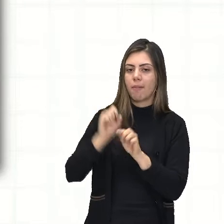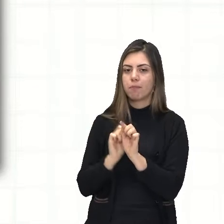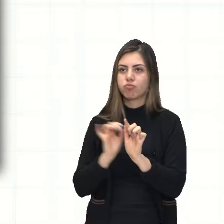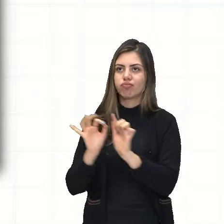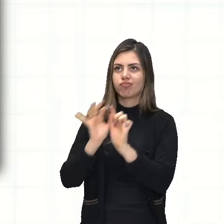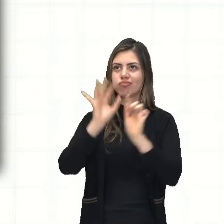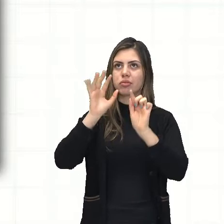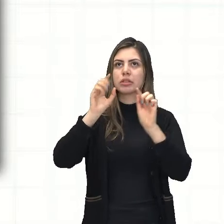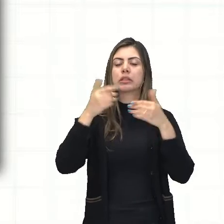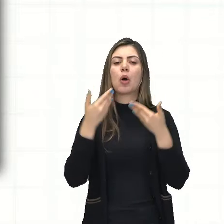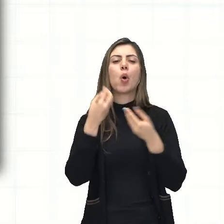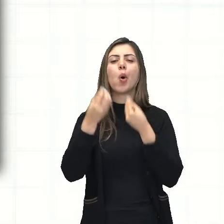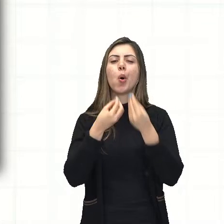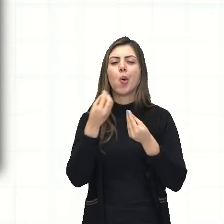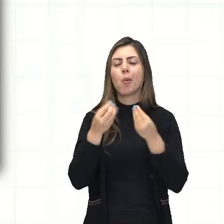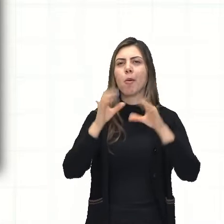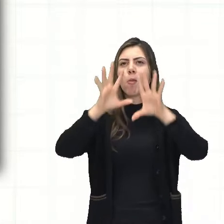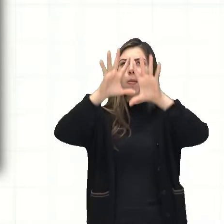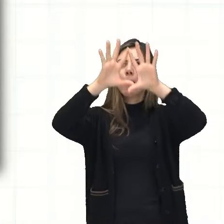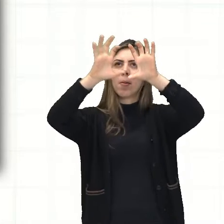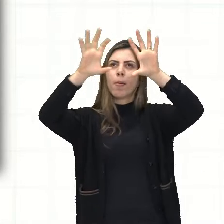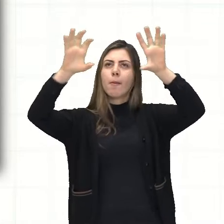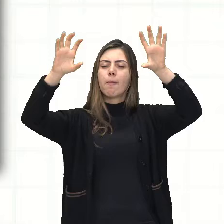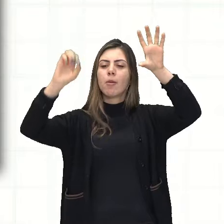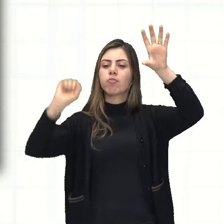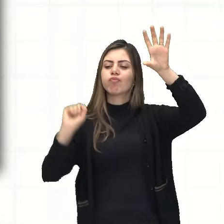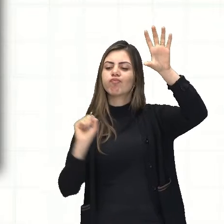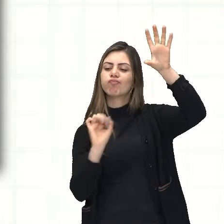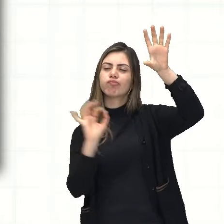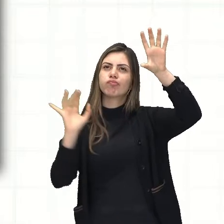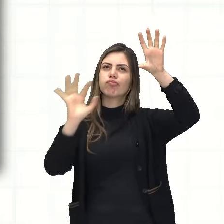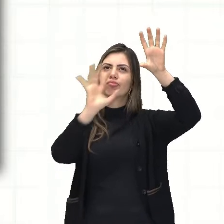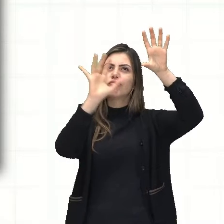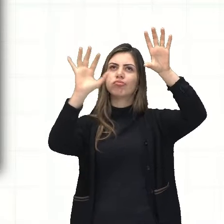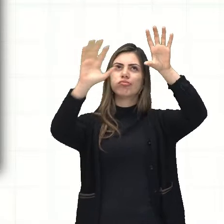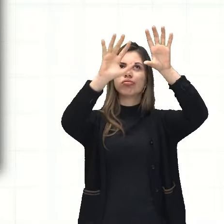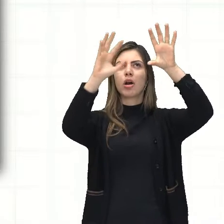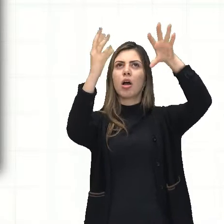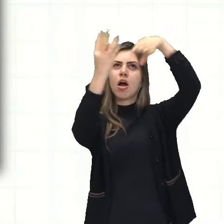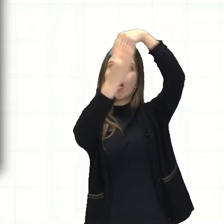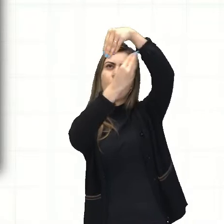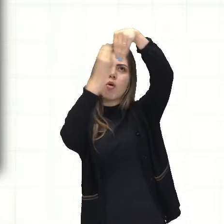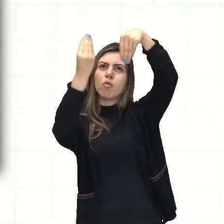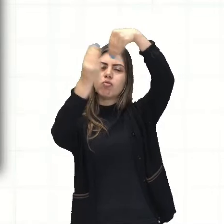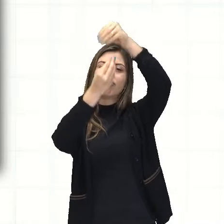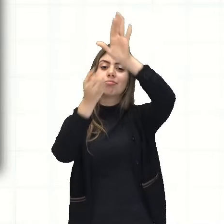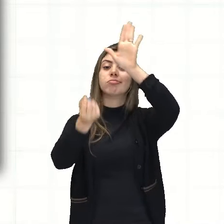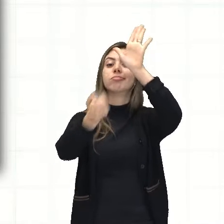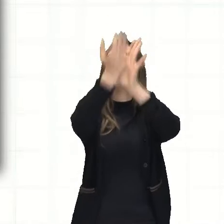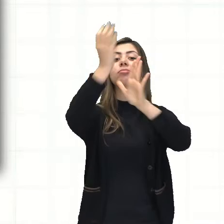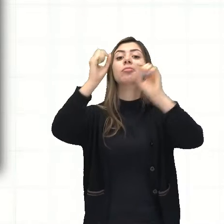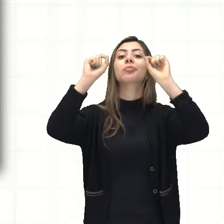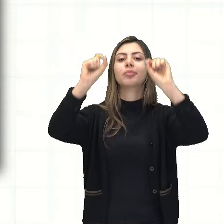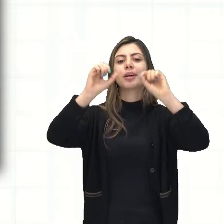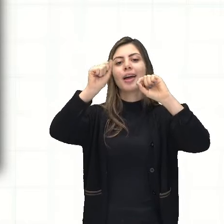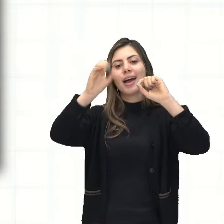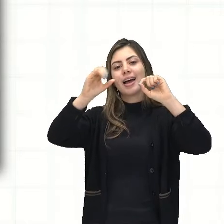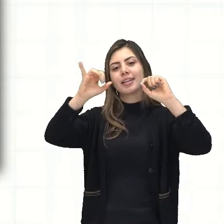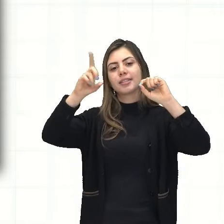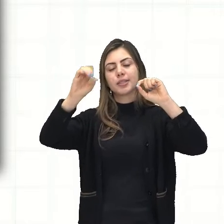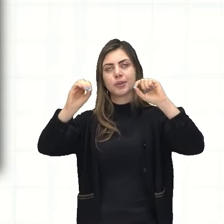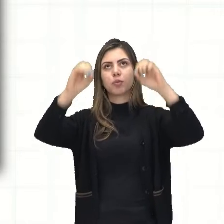atmosfera, eles provocam essas reações químicas e formam aí os ácidos, né? Que